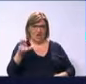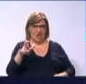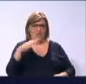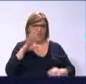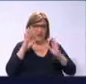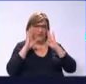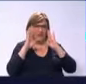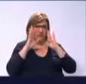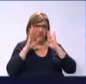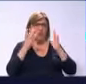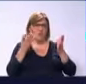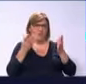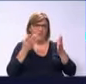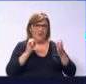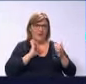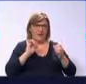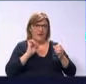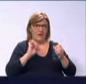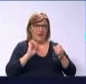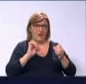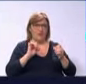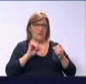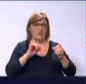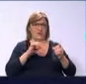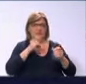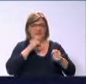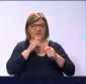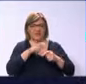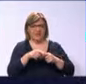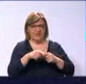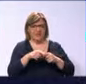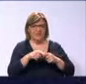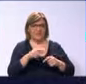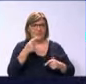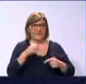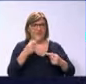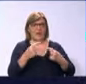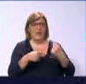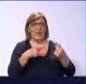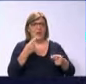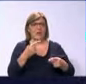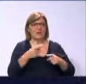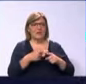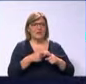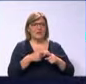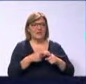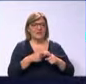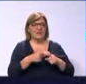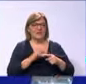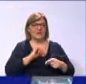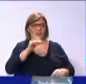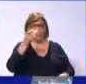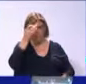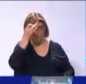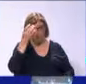um órgão de comunicação social neste caso que que fez a própria entrevista tem é algo com alguns motivos que interessa na copinha não